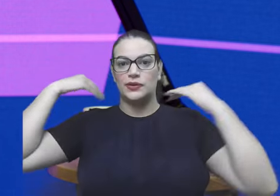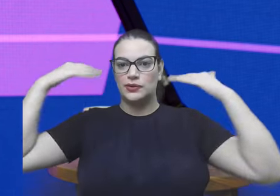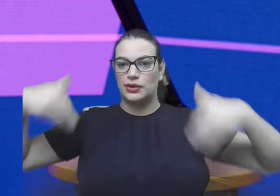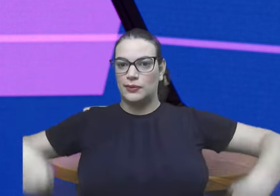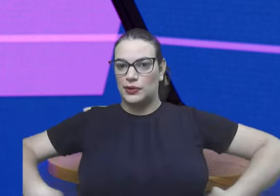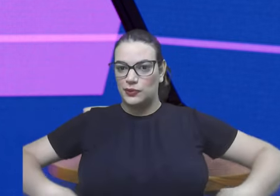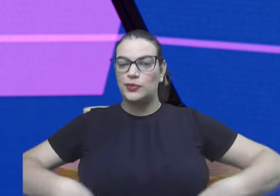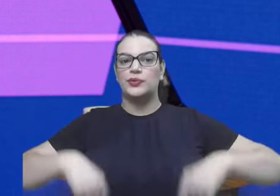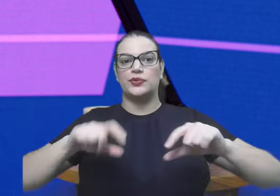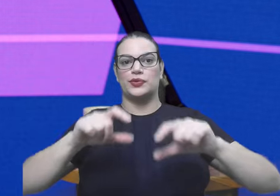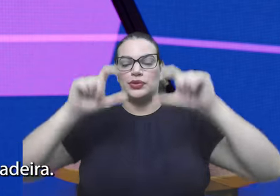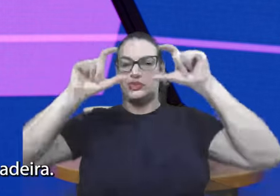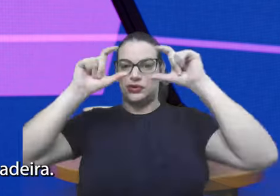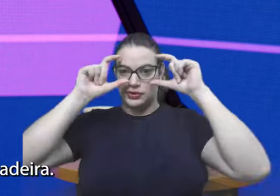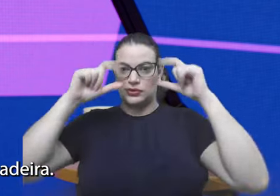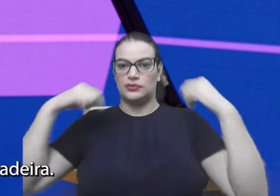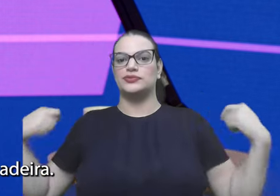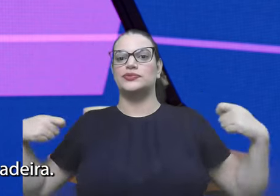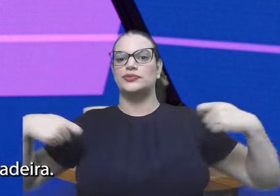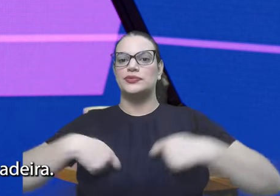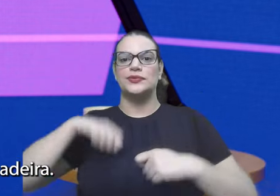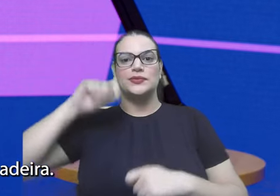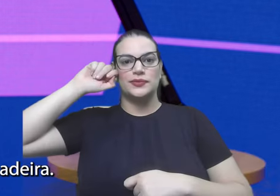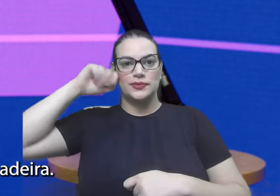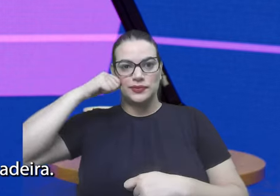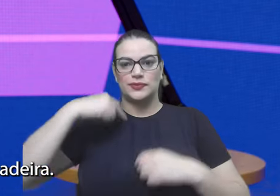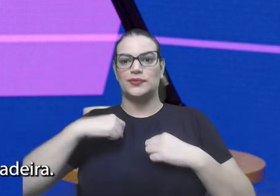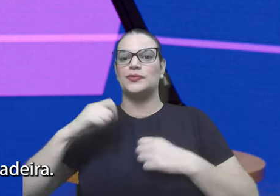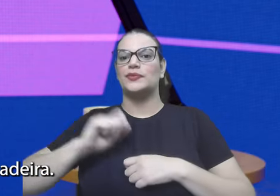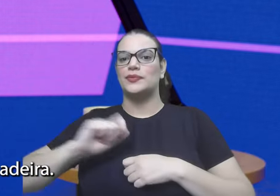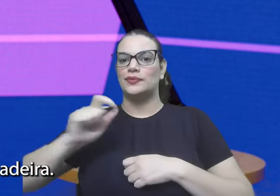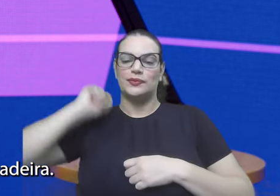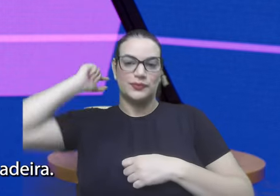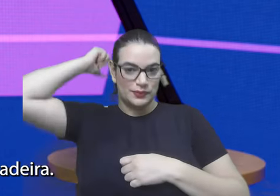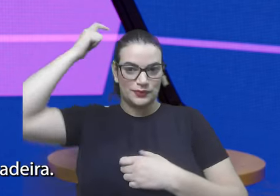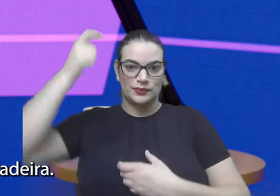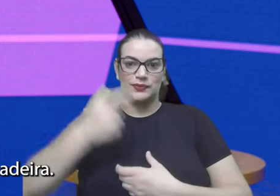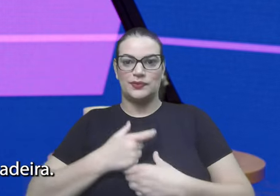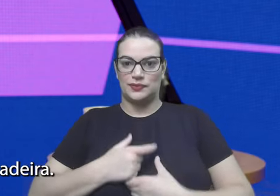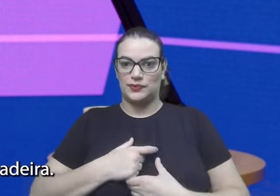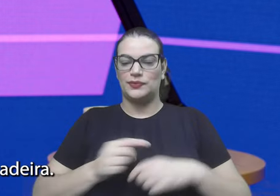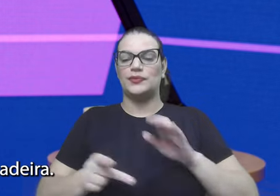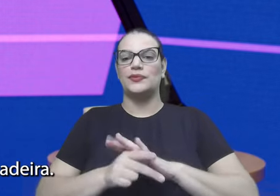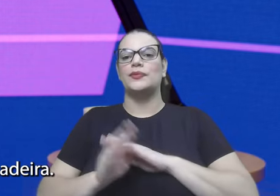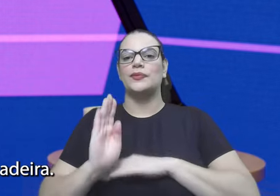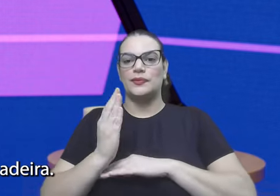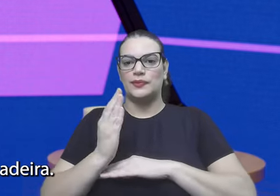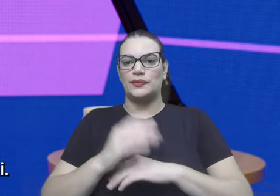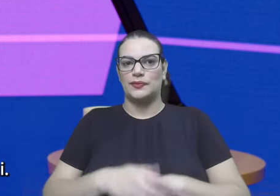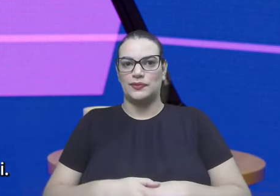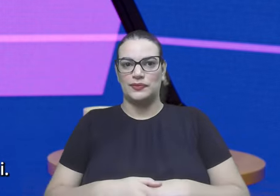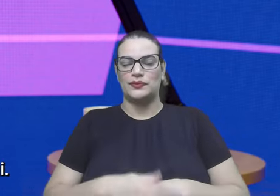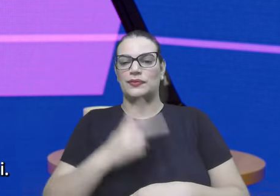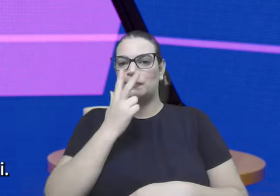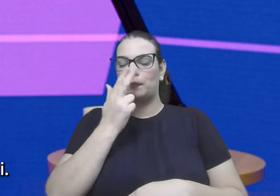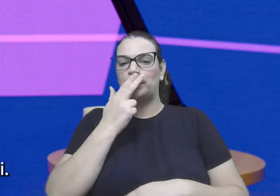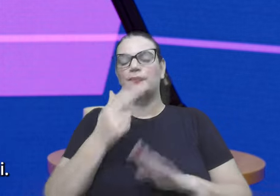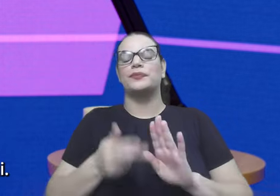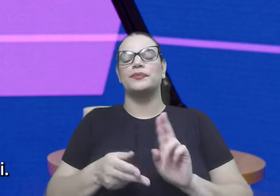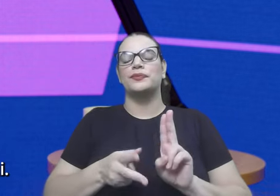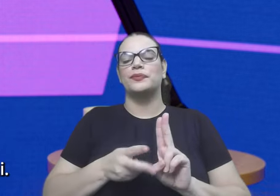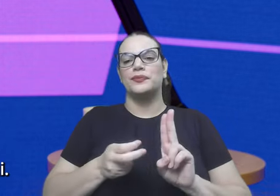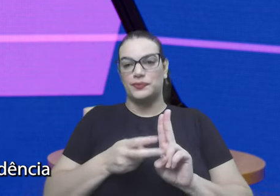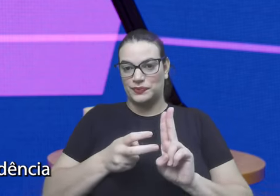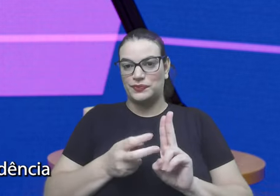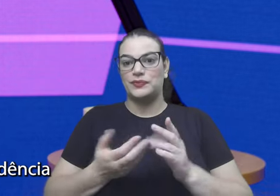longo uso óculos estou com blazer Preto uma blusa azul e um colar de madeira né uma coisa meio tribal